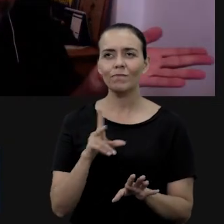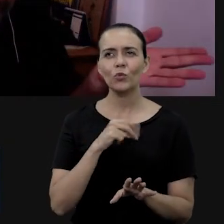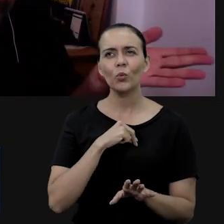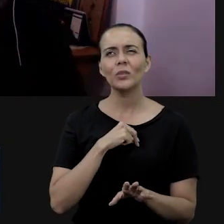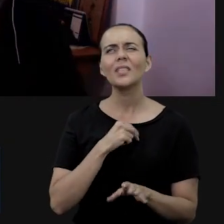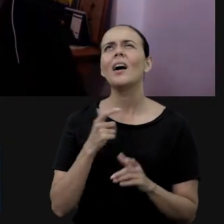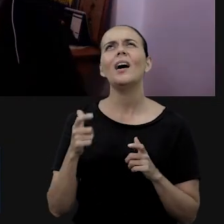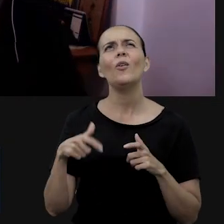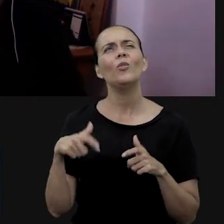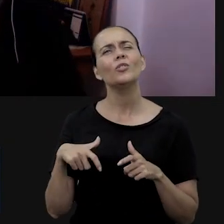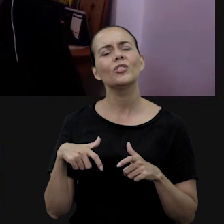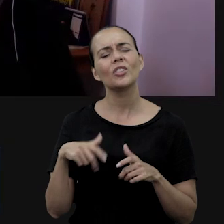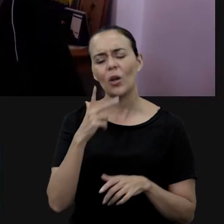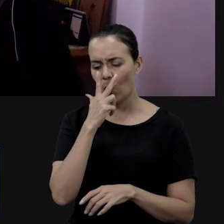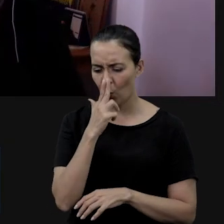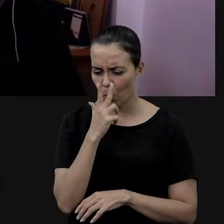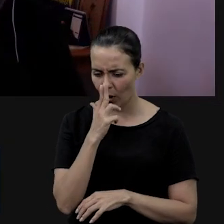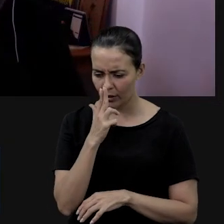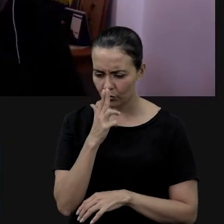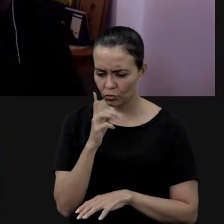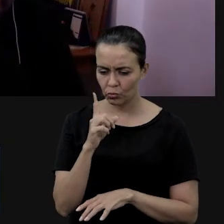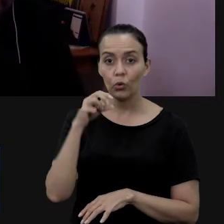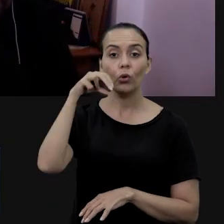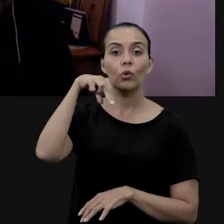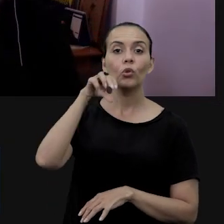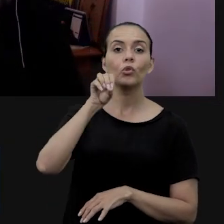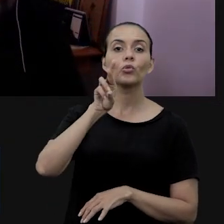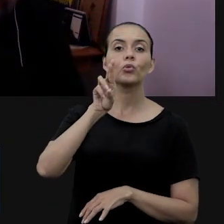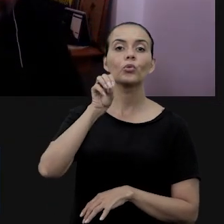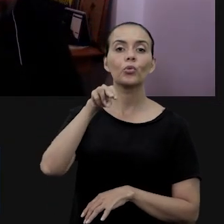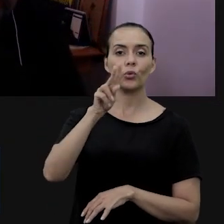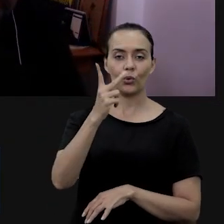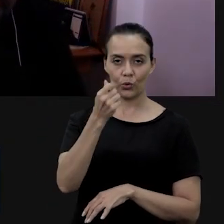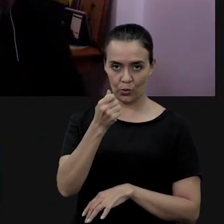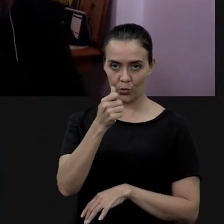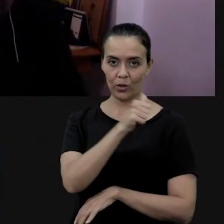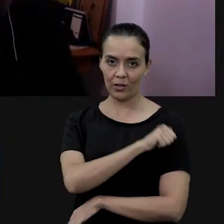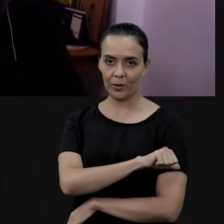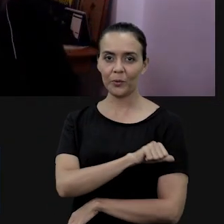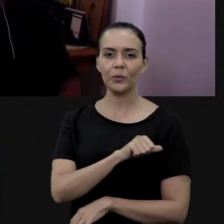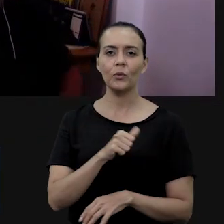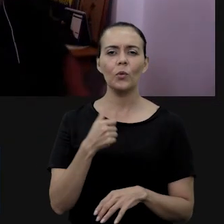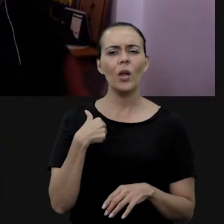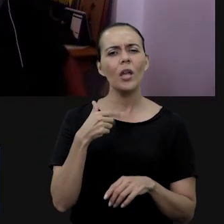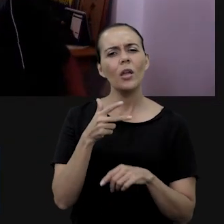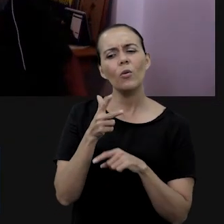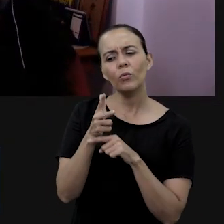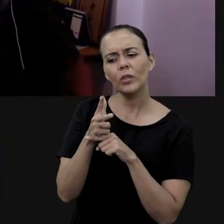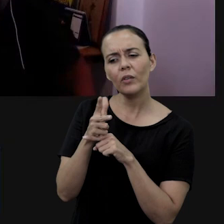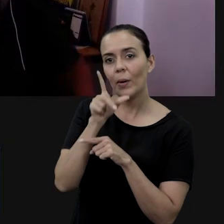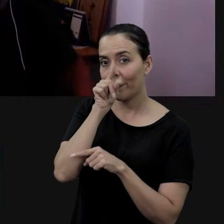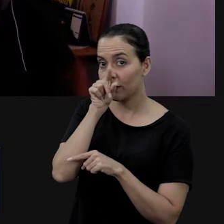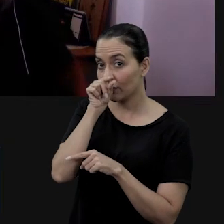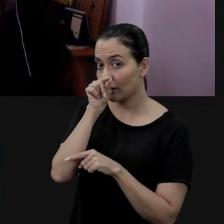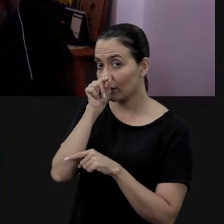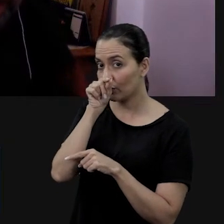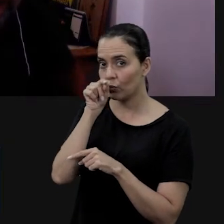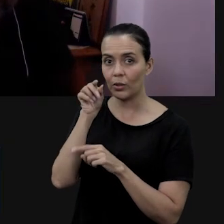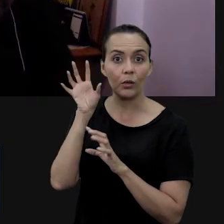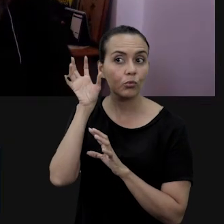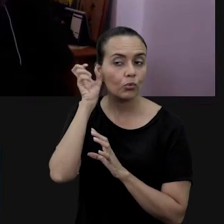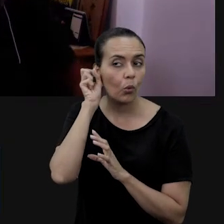eu já cheguei no. Puxa vida, onde foi? Enfim, acho que foi Noronha, em Fernando de Noronha. Gravei